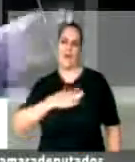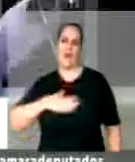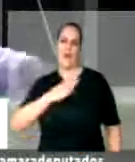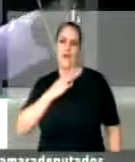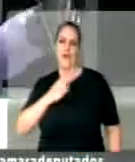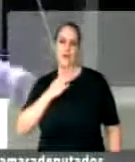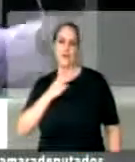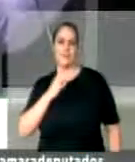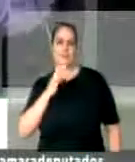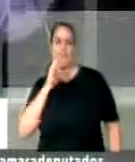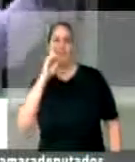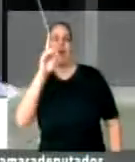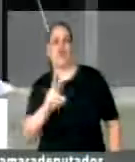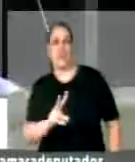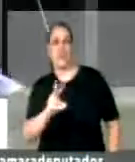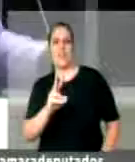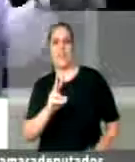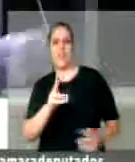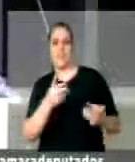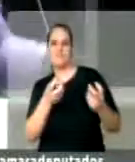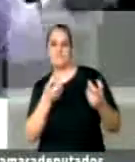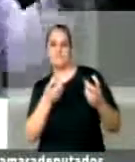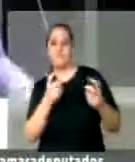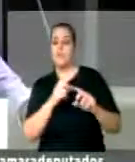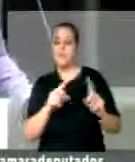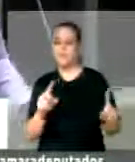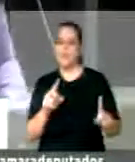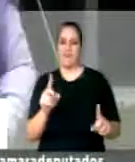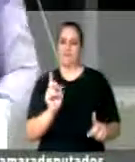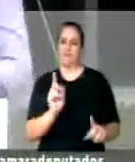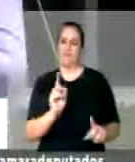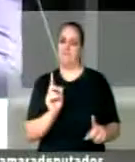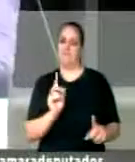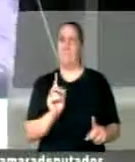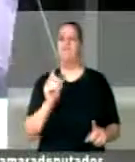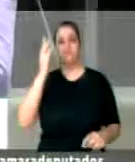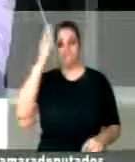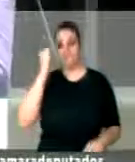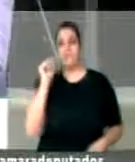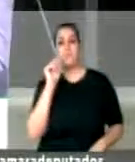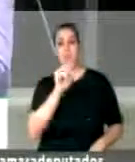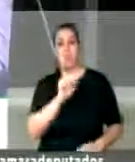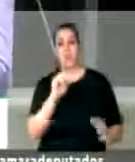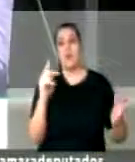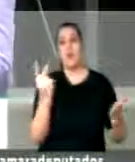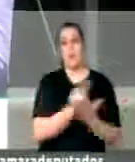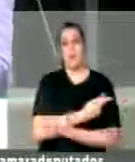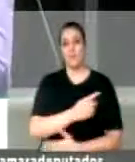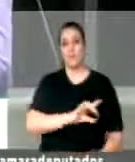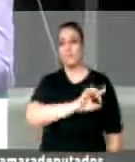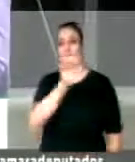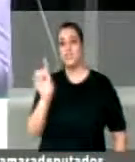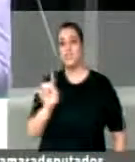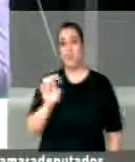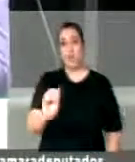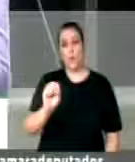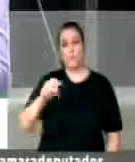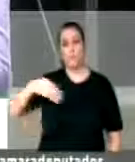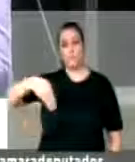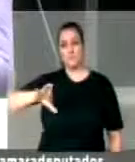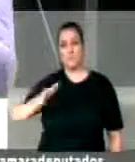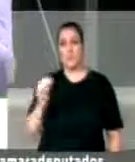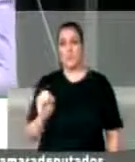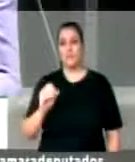foi exatamente esse dia, 8 de março, é que as trabalhadoras nos Estados